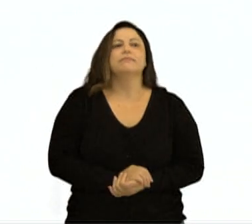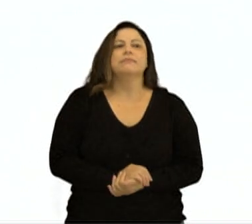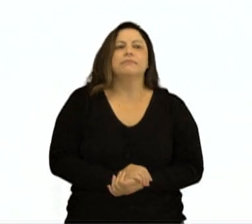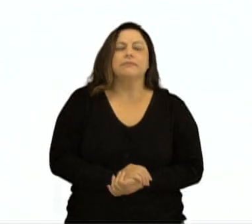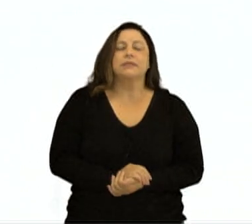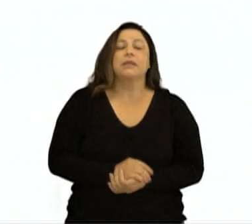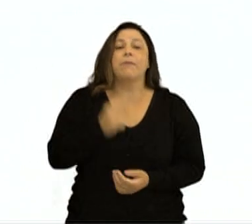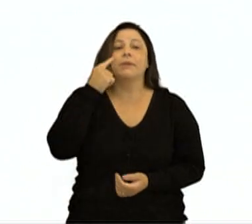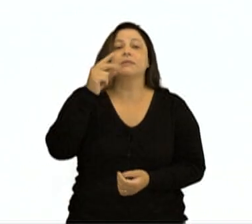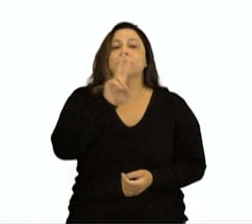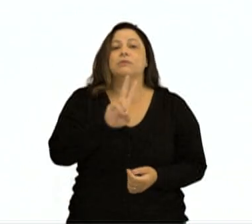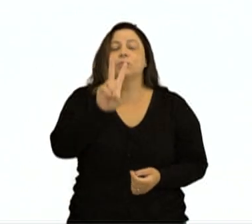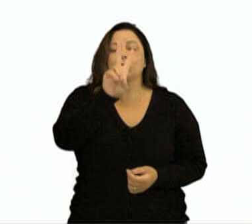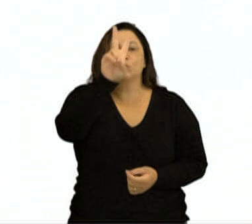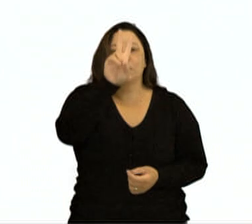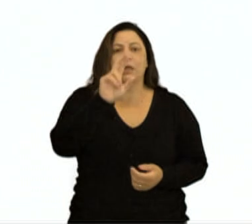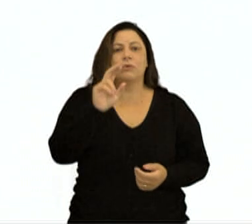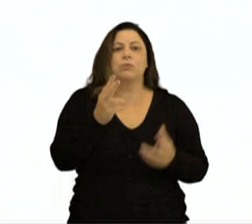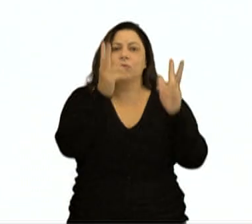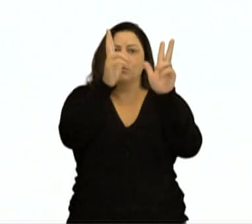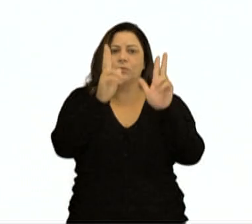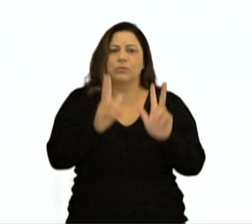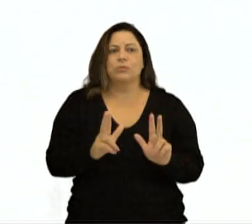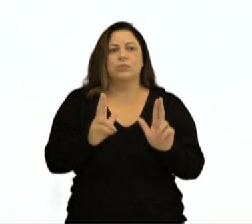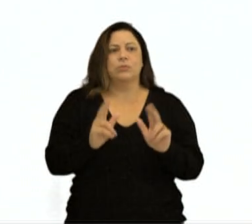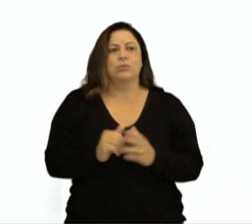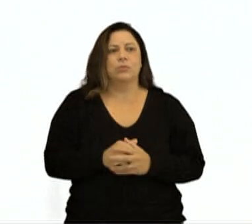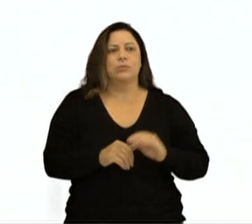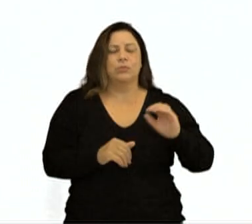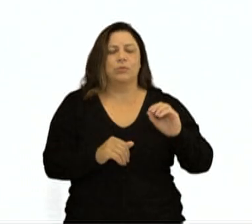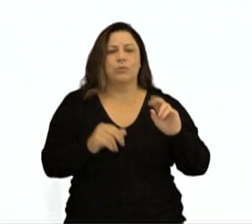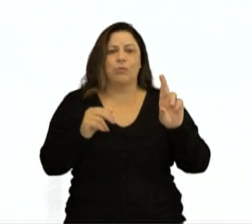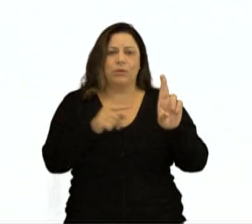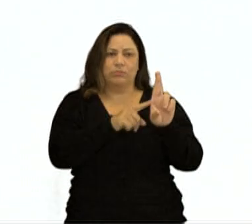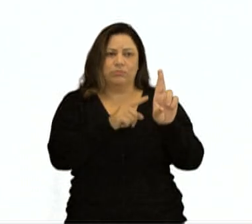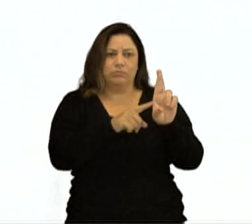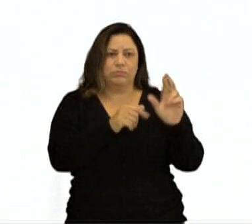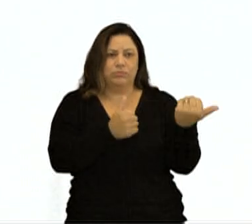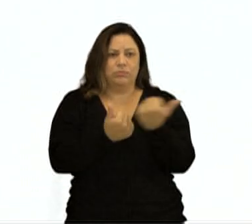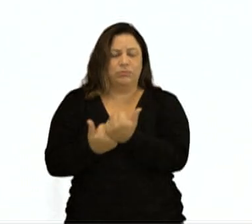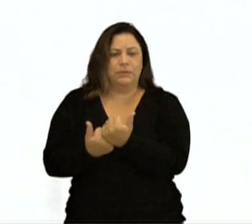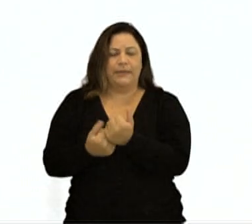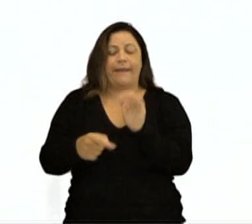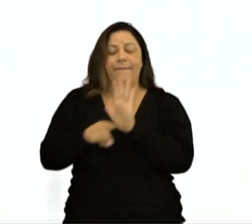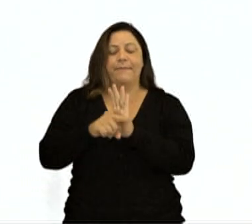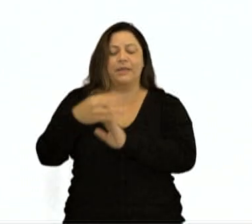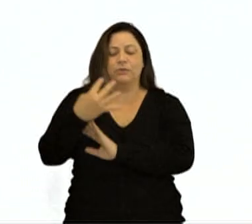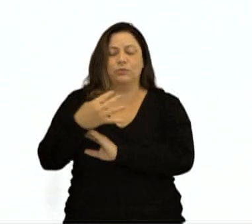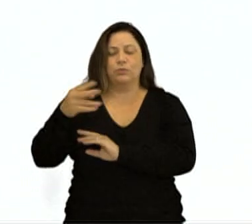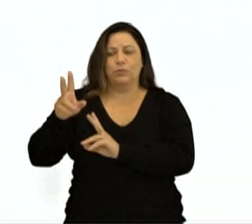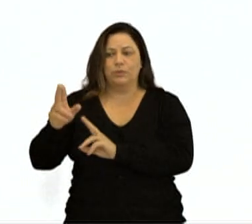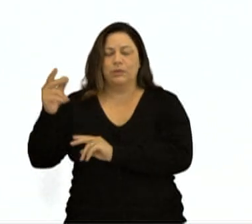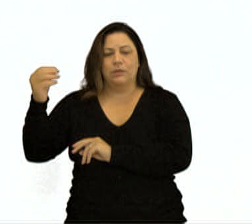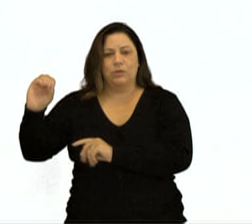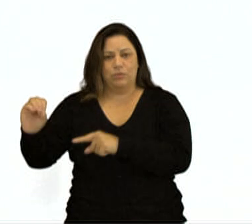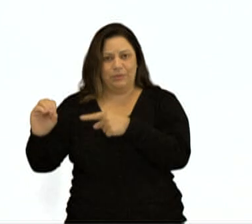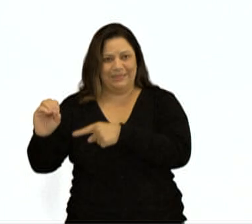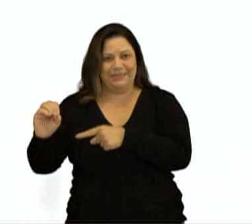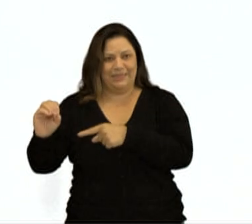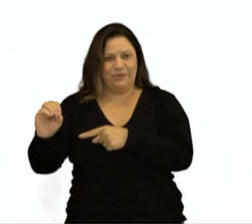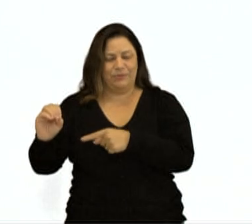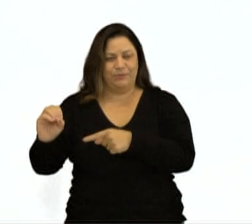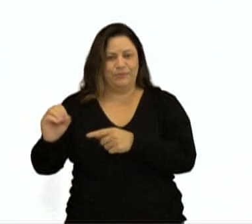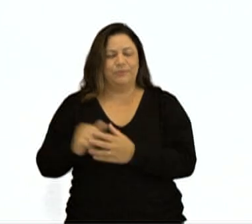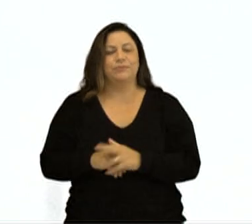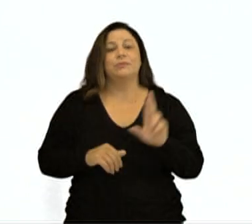o valor que vai ser igual a zero no lugar do R. Ficou R menos 4 igual a zero, portanto, o segundo